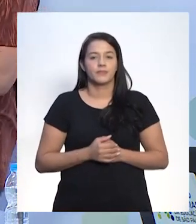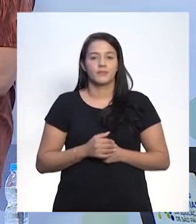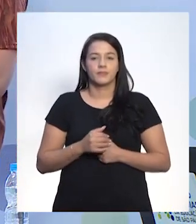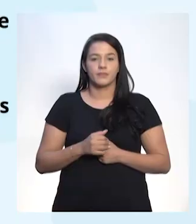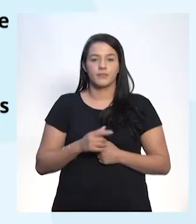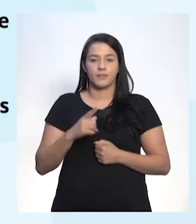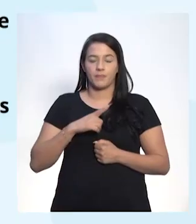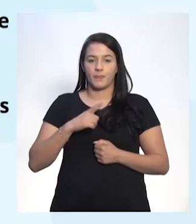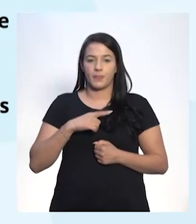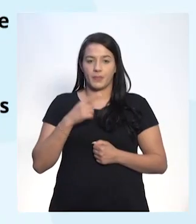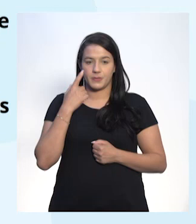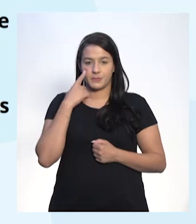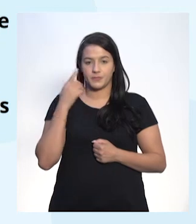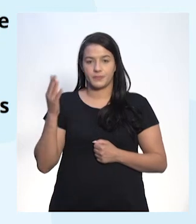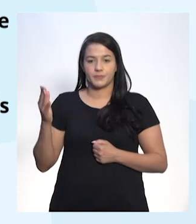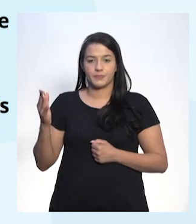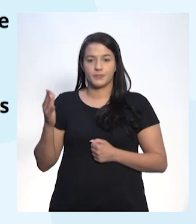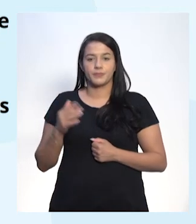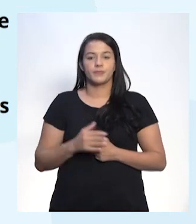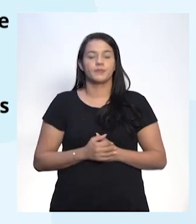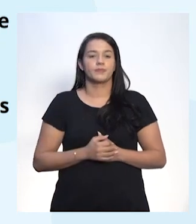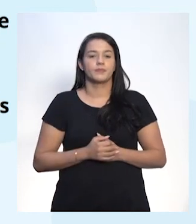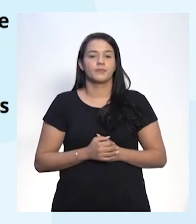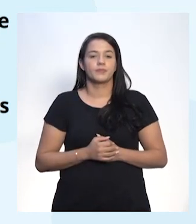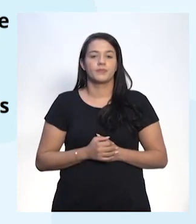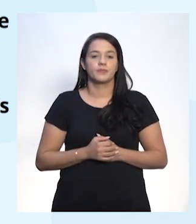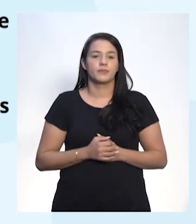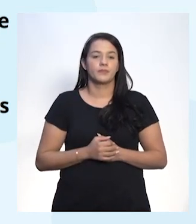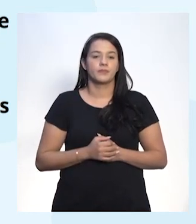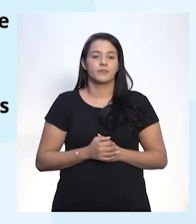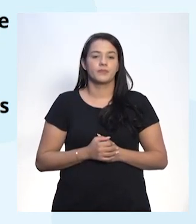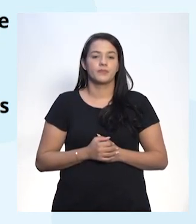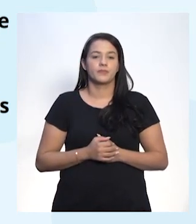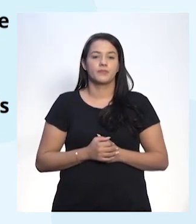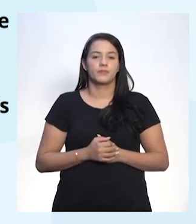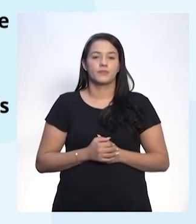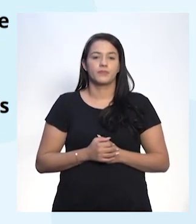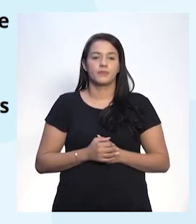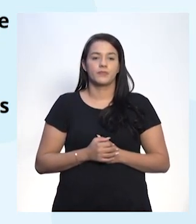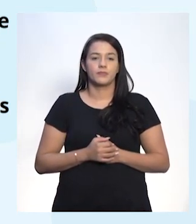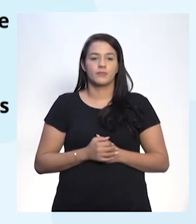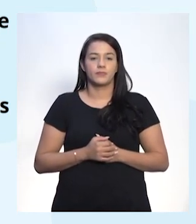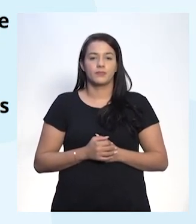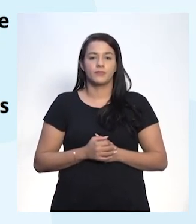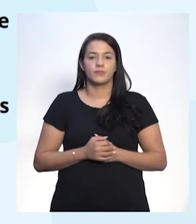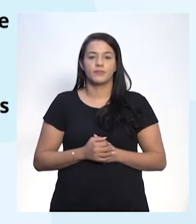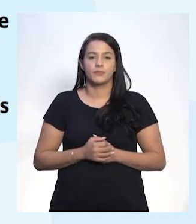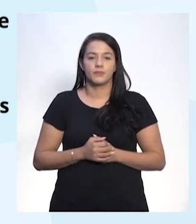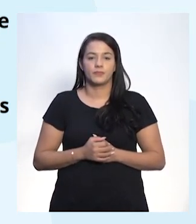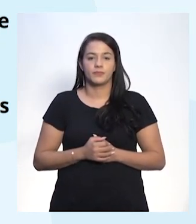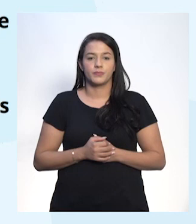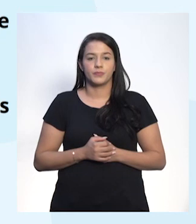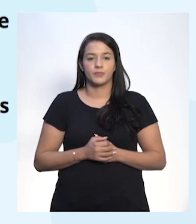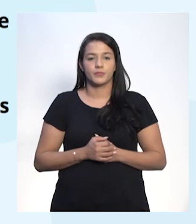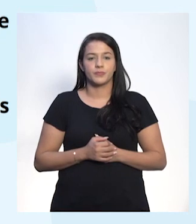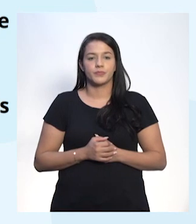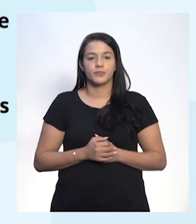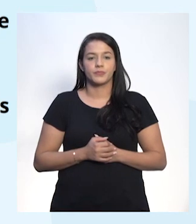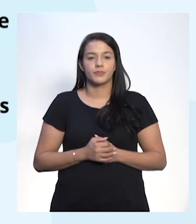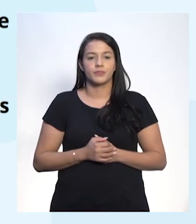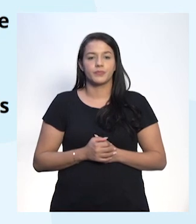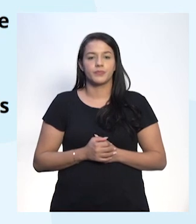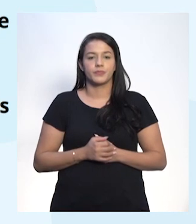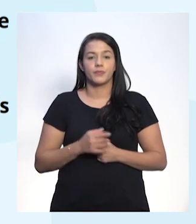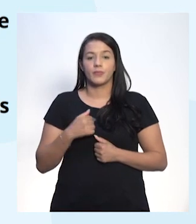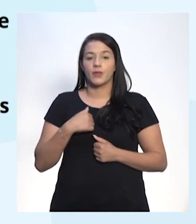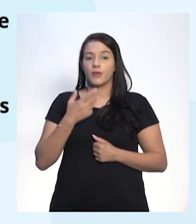lá. Olha só. Continue assim, Yasmin. Vamos lá. Olha só. Aí a gente tem the theme of the text. The text is about solar energy. Então, se você